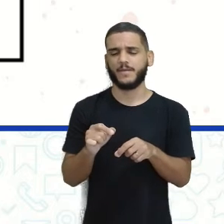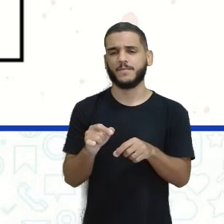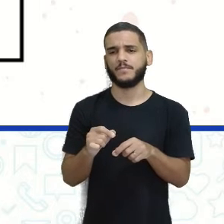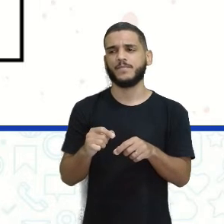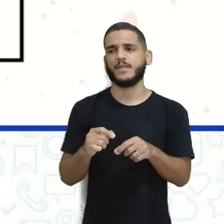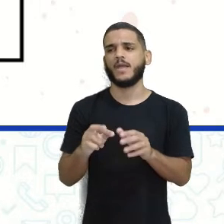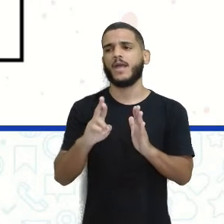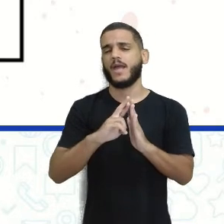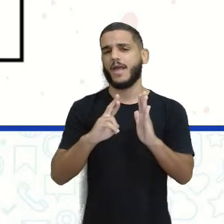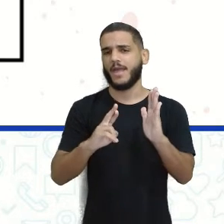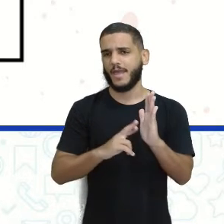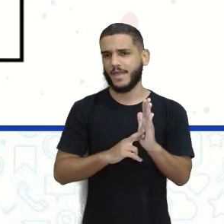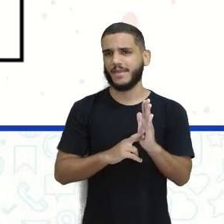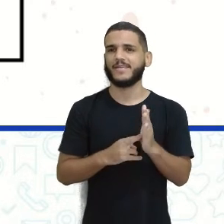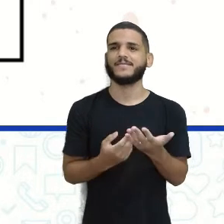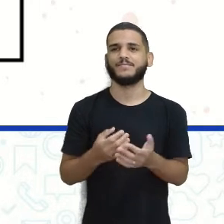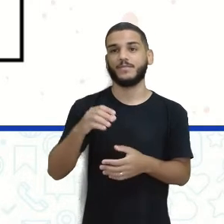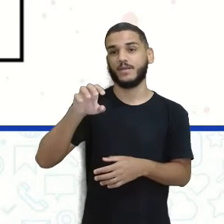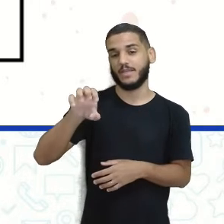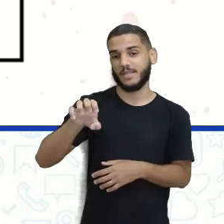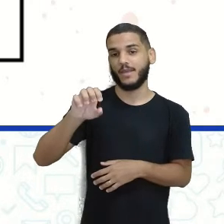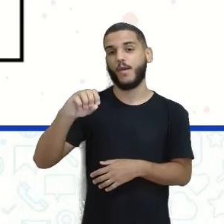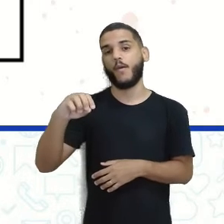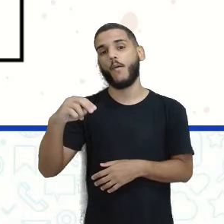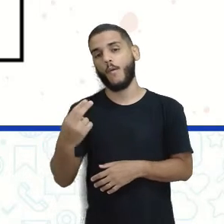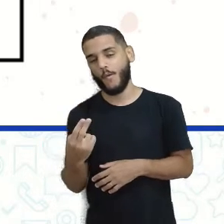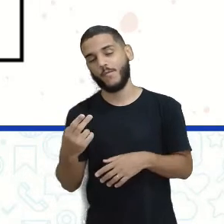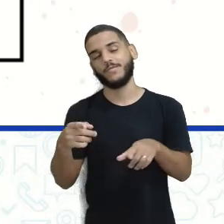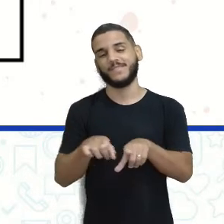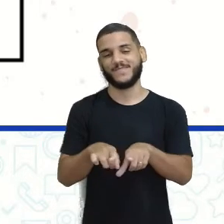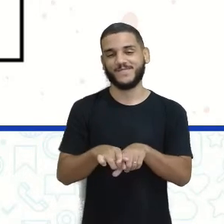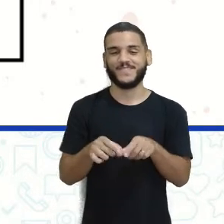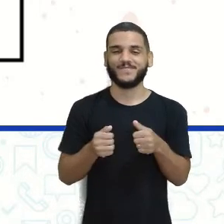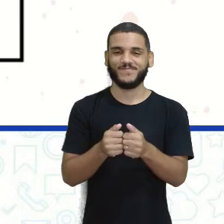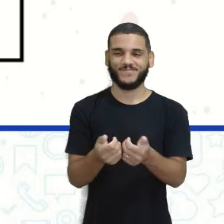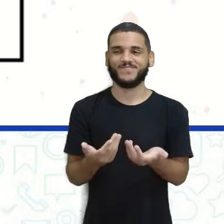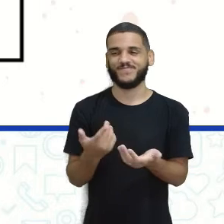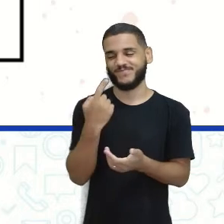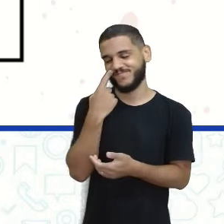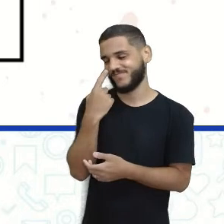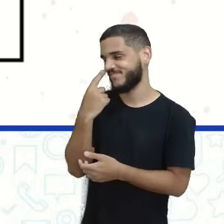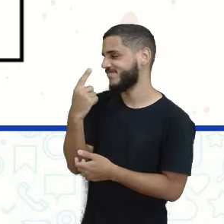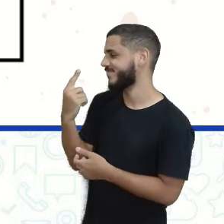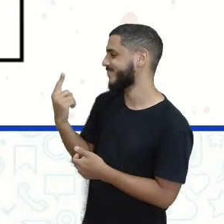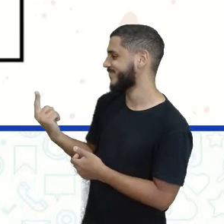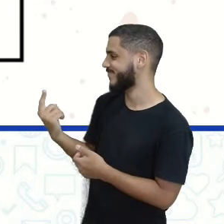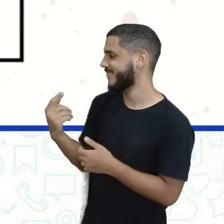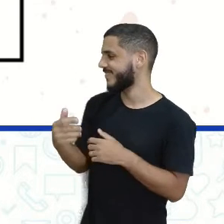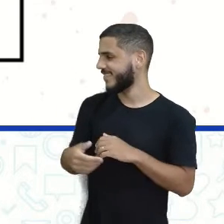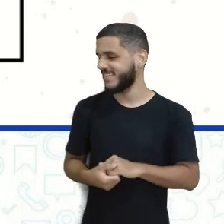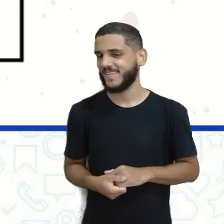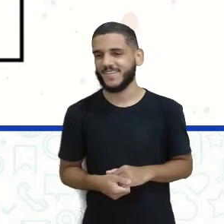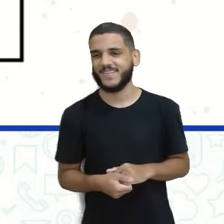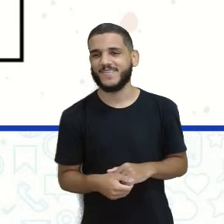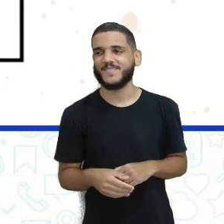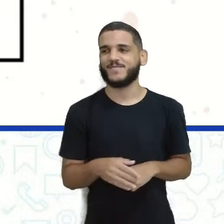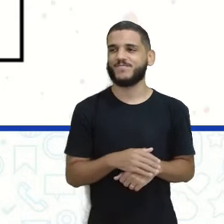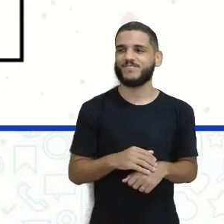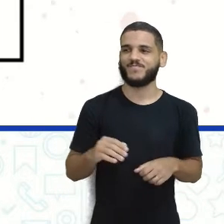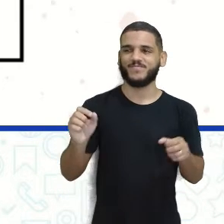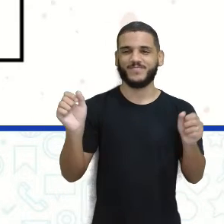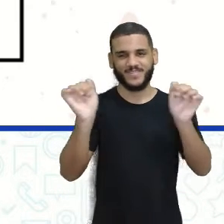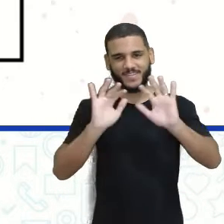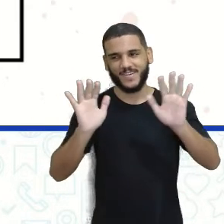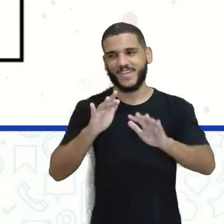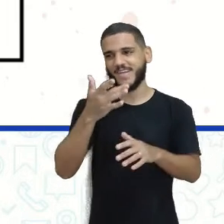ou, comigo, e depois ele vai falar um pouquinho de biologia, tá bom? Professor Bravo, vamos embora aqui, ó. Vou falar aqui um pouquinho com o meu aluno. Olá,